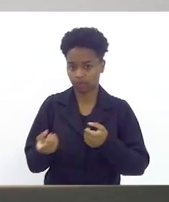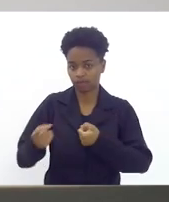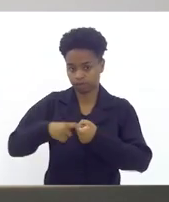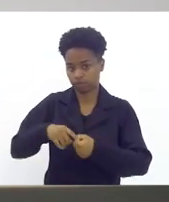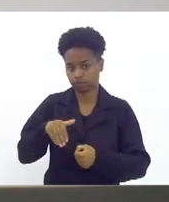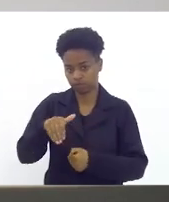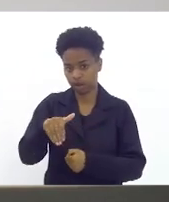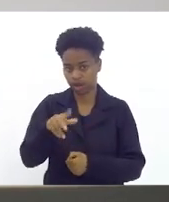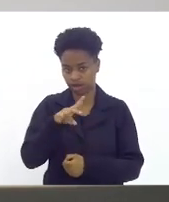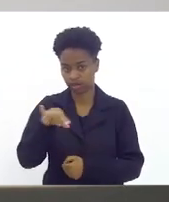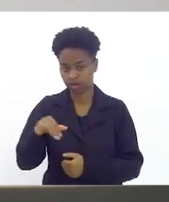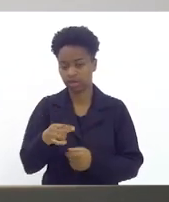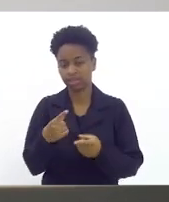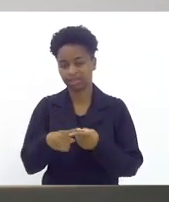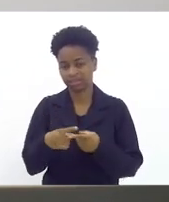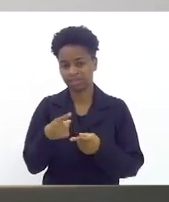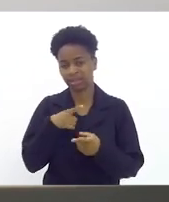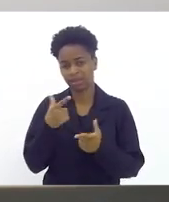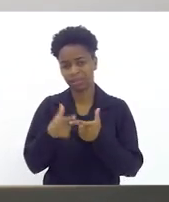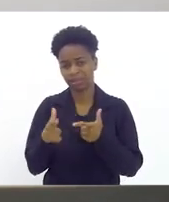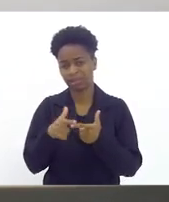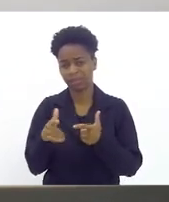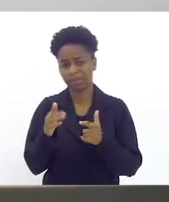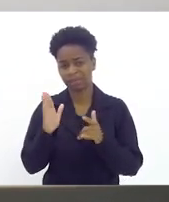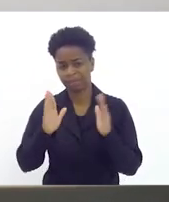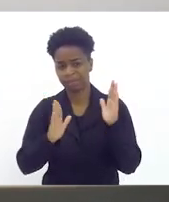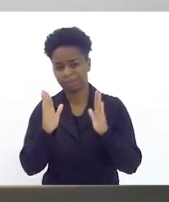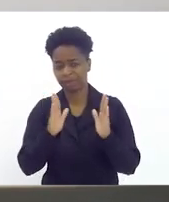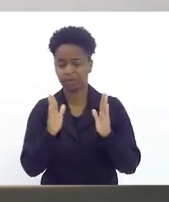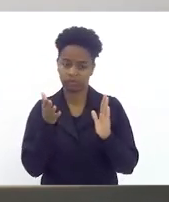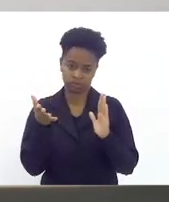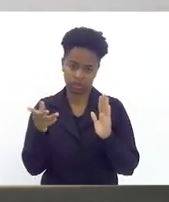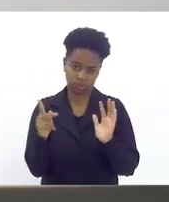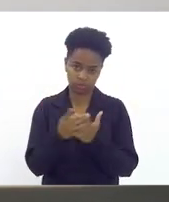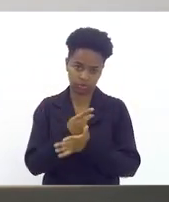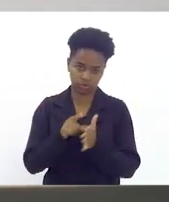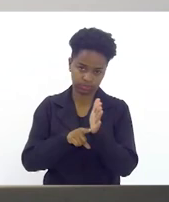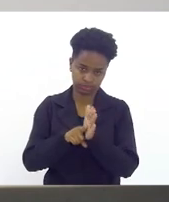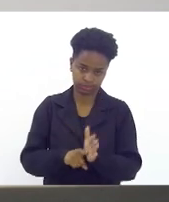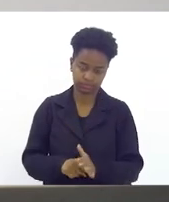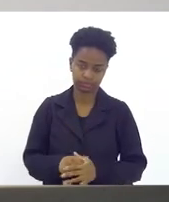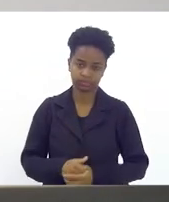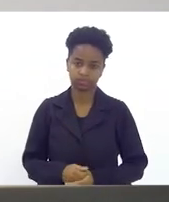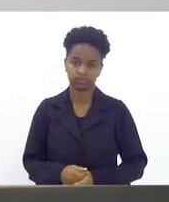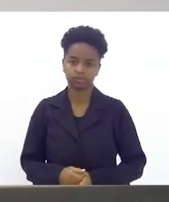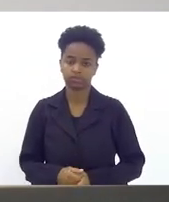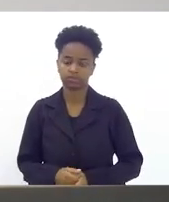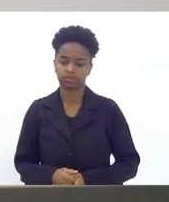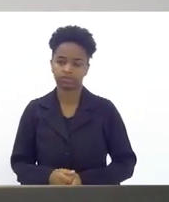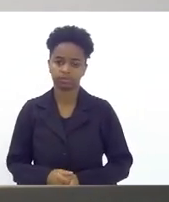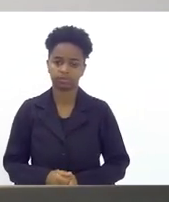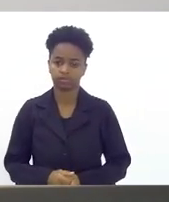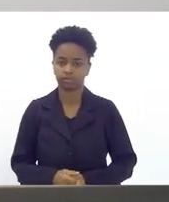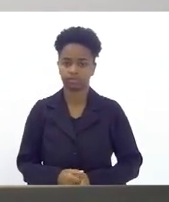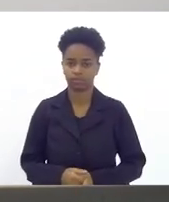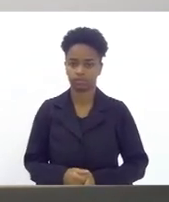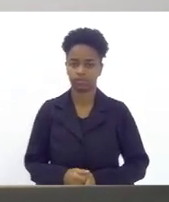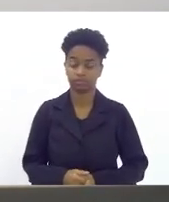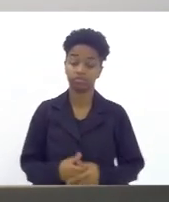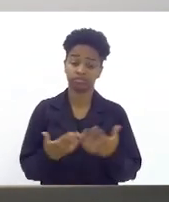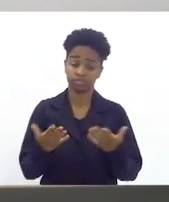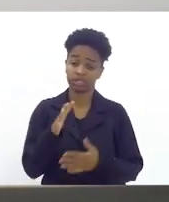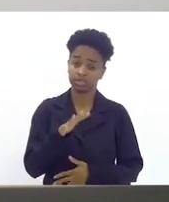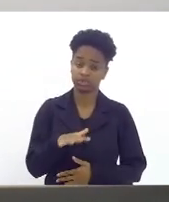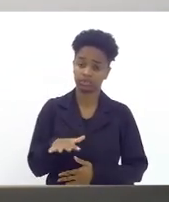Isso foi um problema bem bem talvez do período que foi feita a consulta deixa eu ver aqui mais aqui é